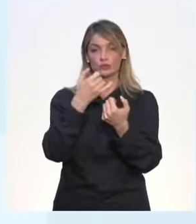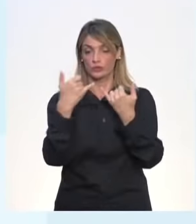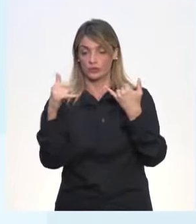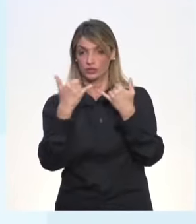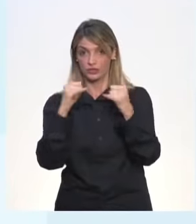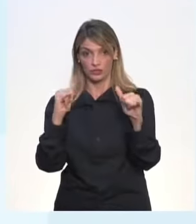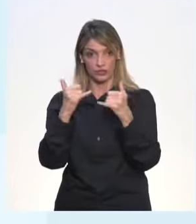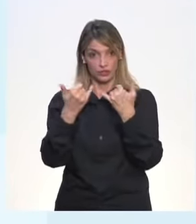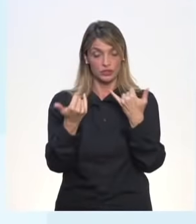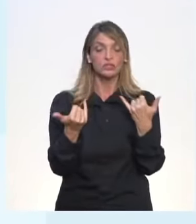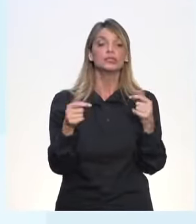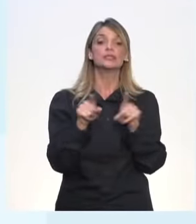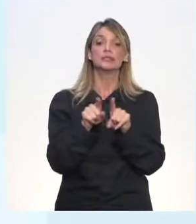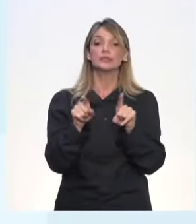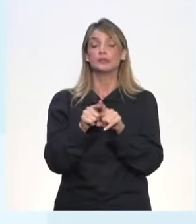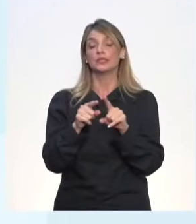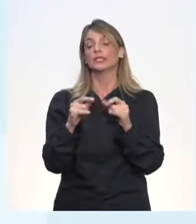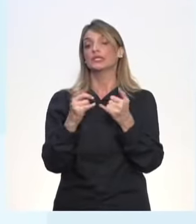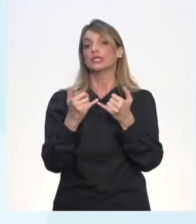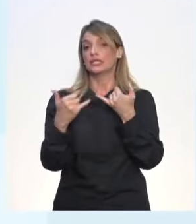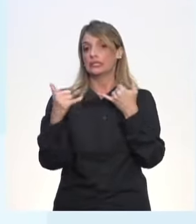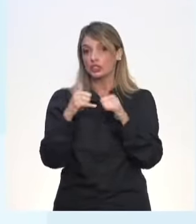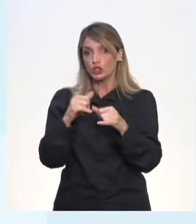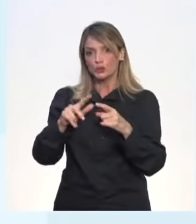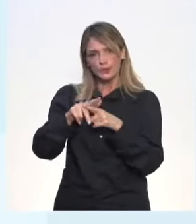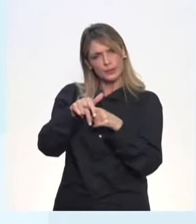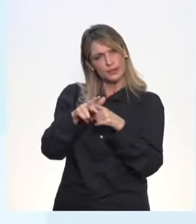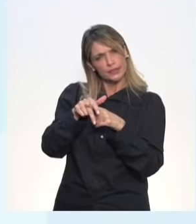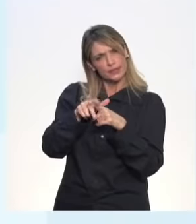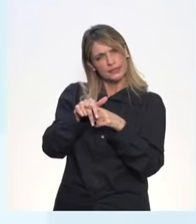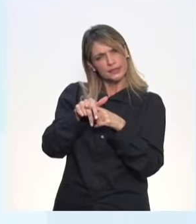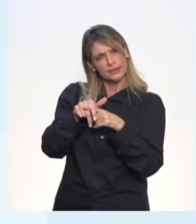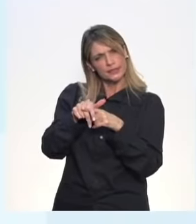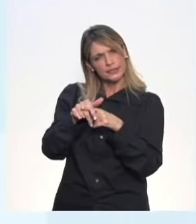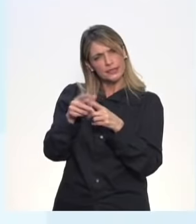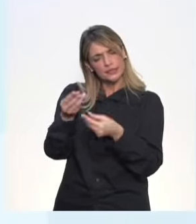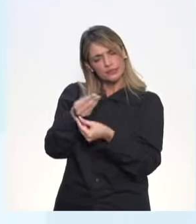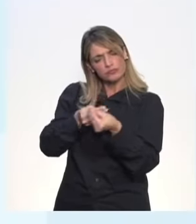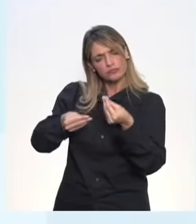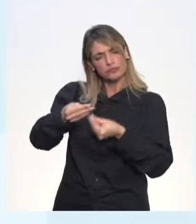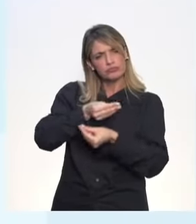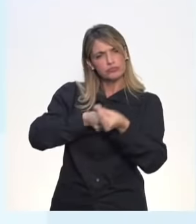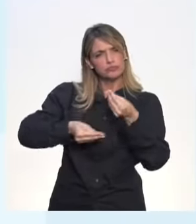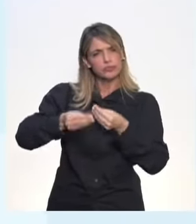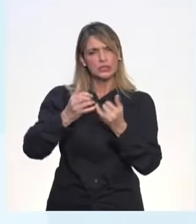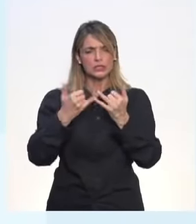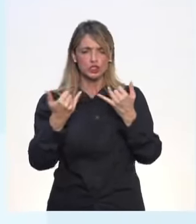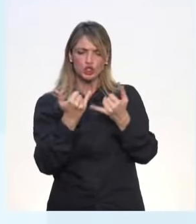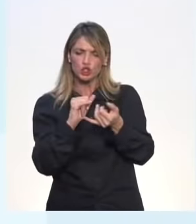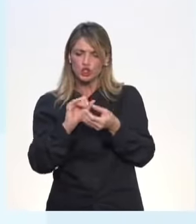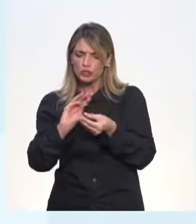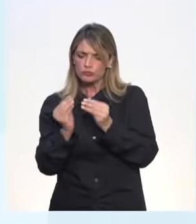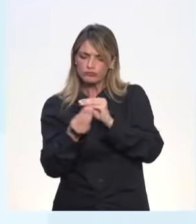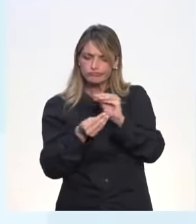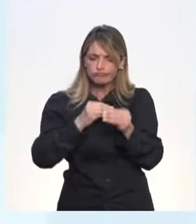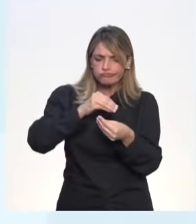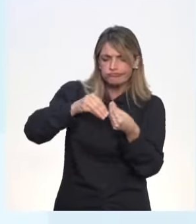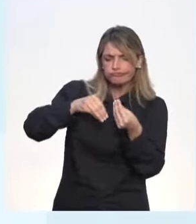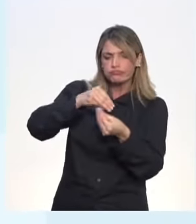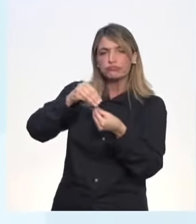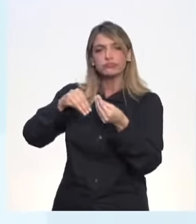energia associadas aí a energia mecânica associar essas formas de energia de uma maneira é